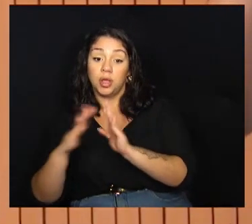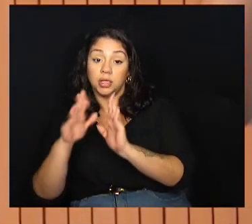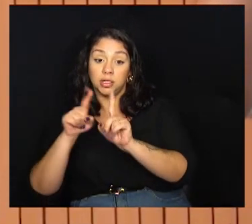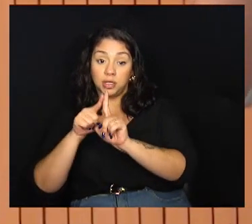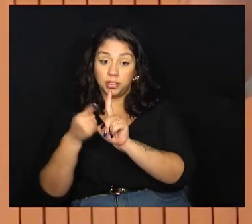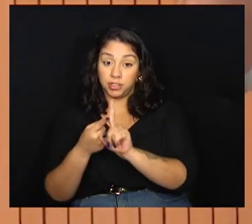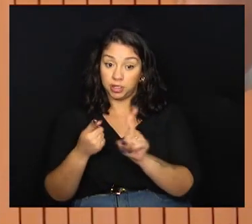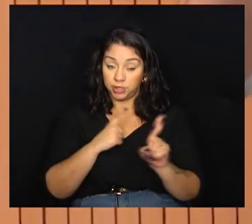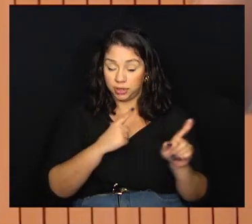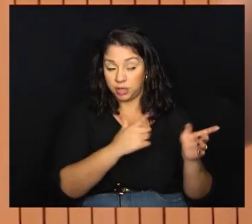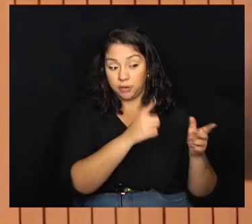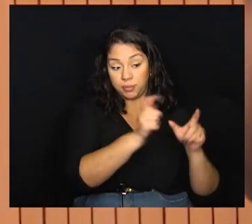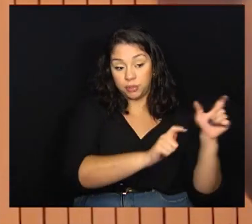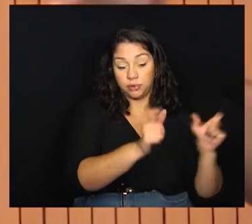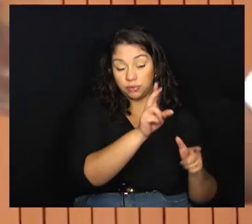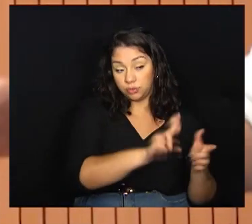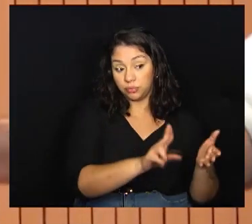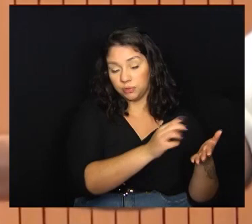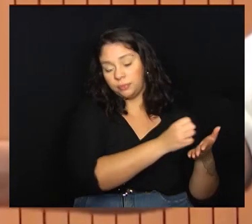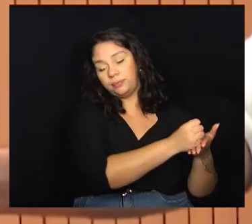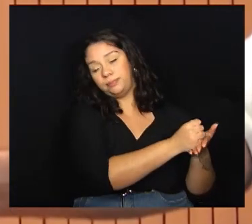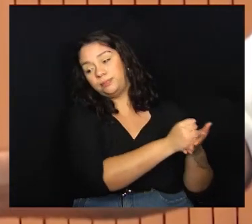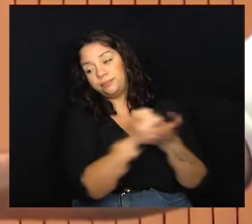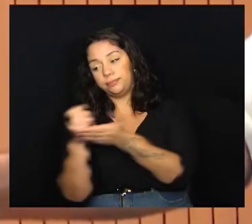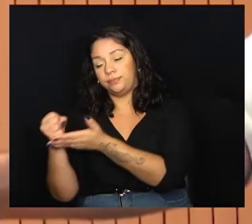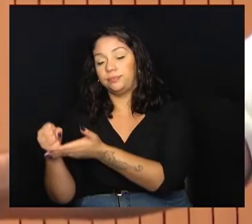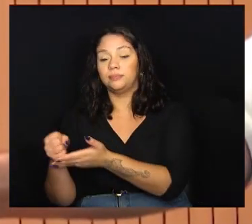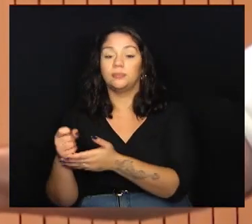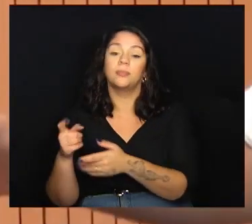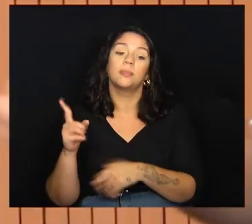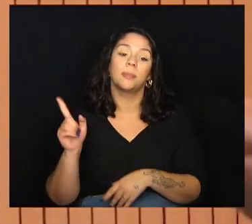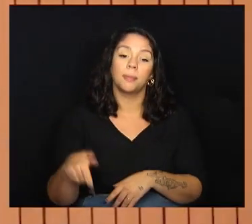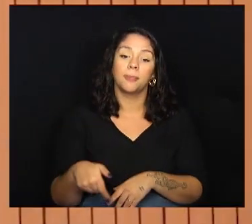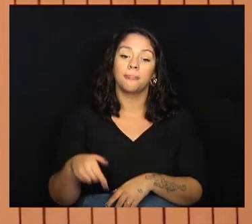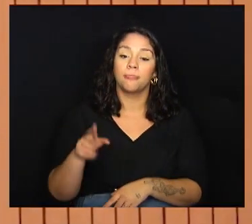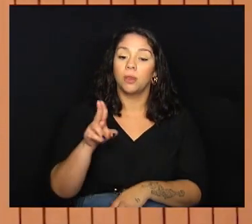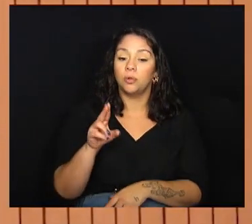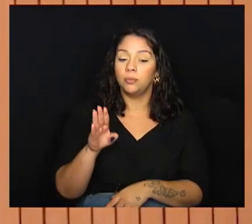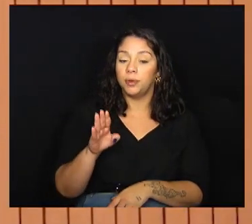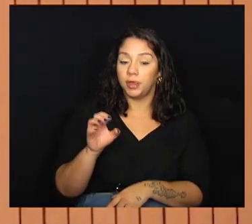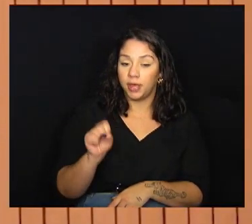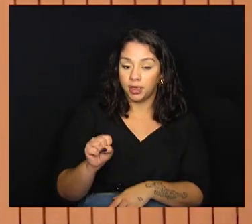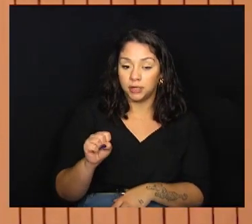direciona usuárias, bem como a Rede de Saúde de Campinas, as UBSs,